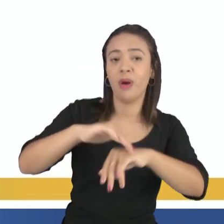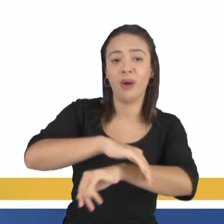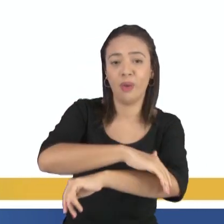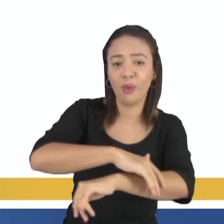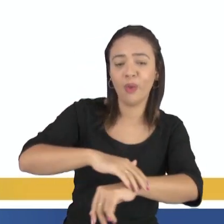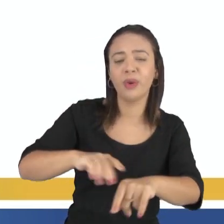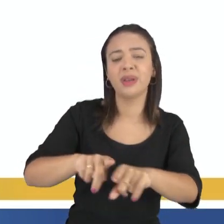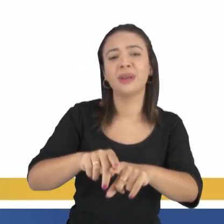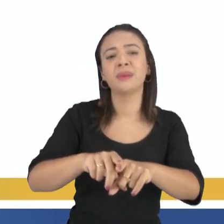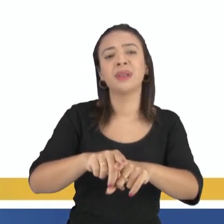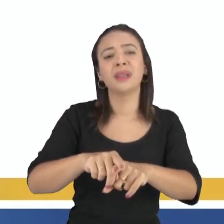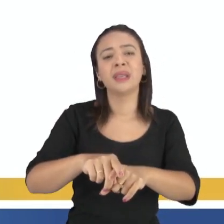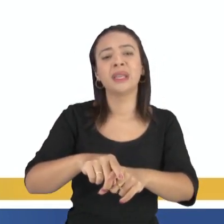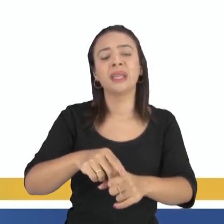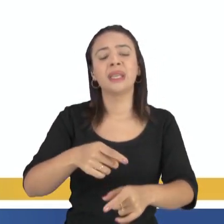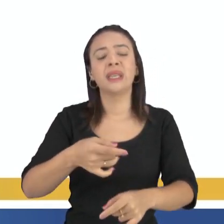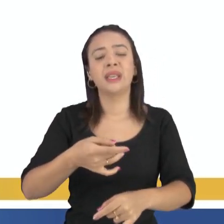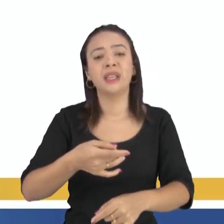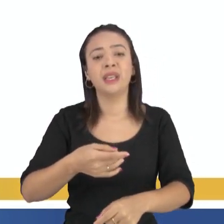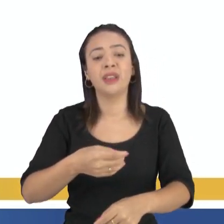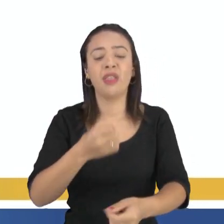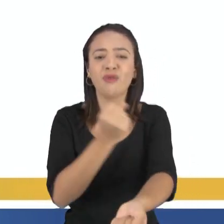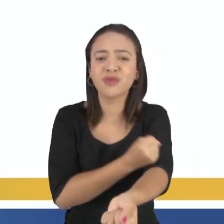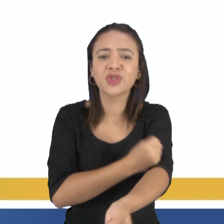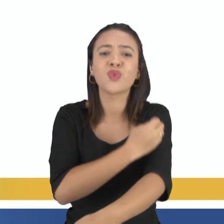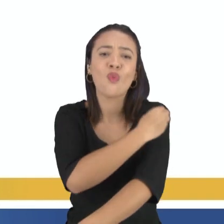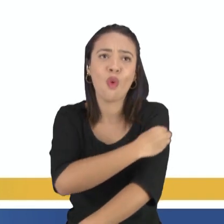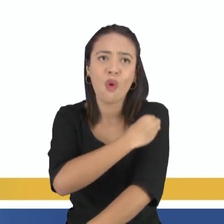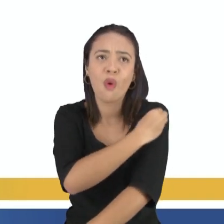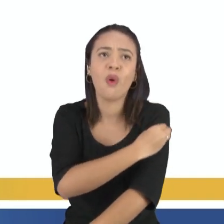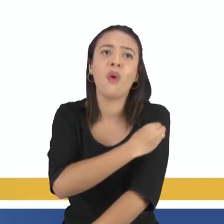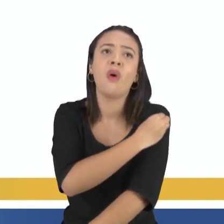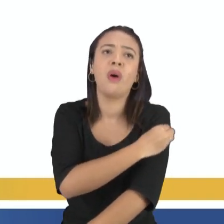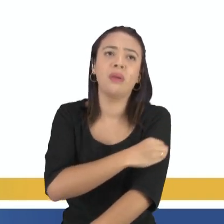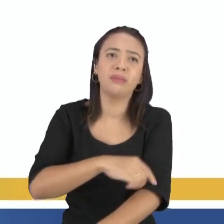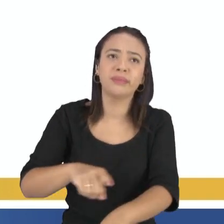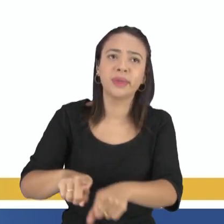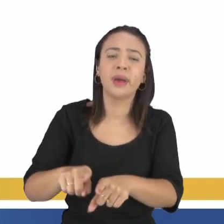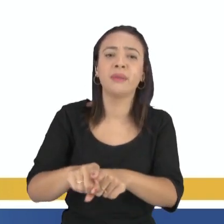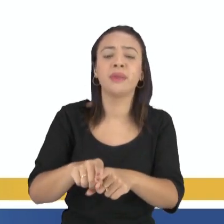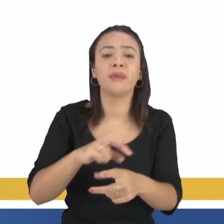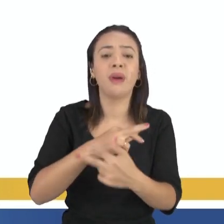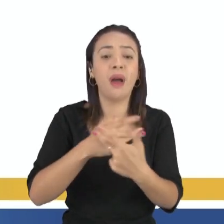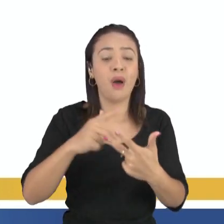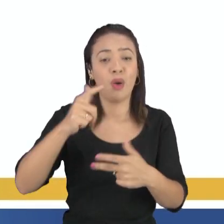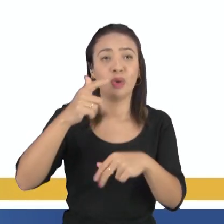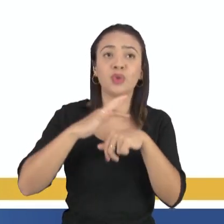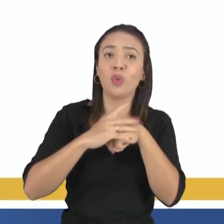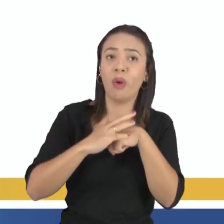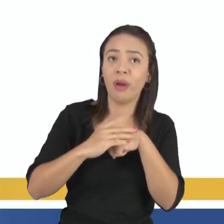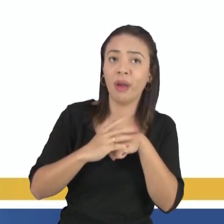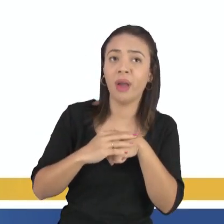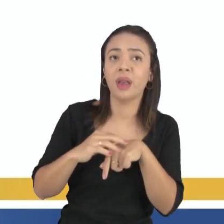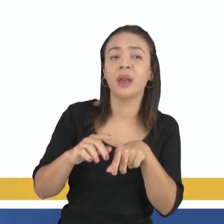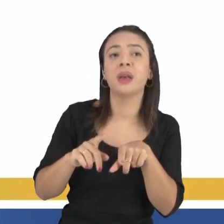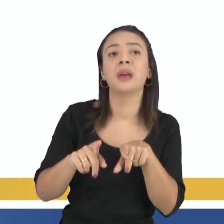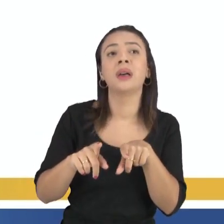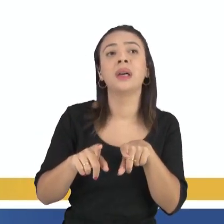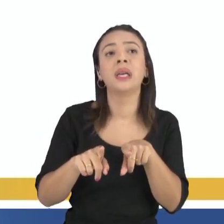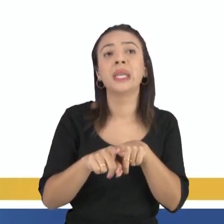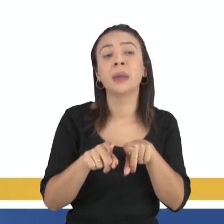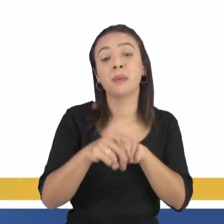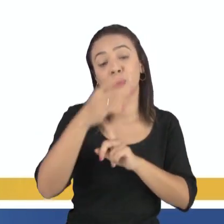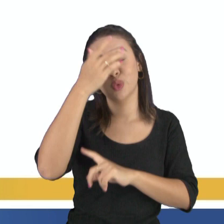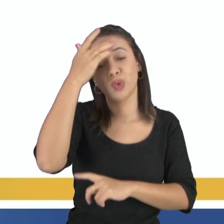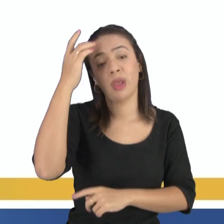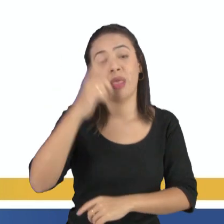alcoólicos, né, os insuficientes renais crônicos, doentes com neoplasias ou sob quimioterapia